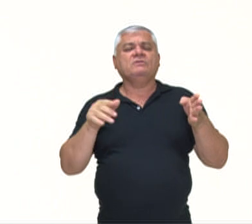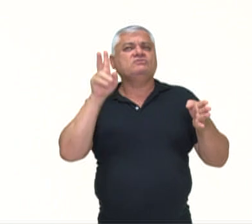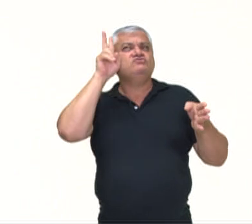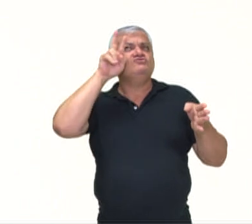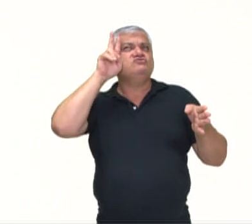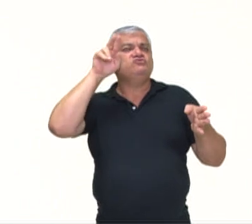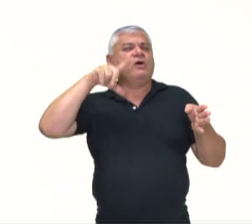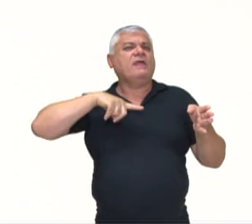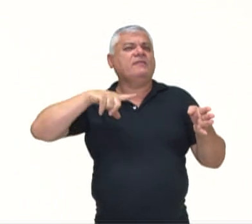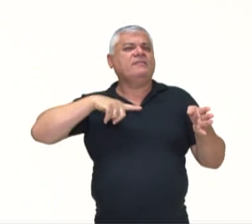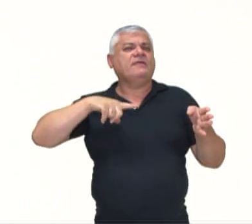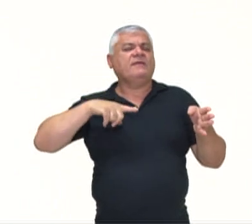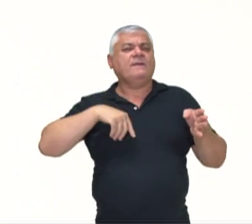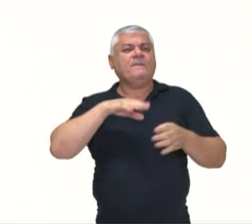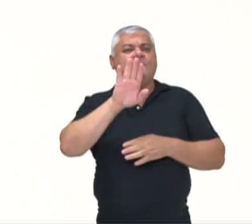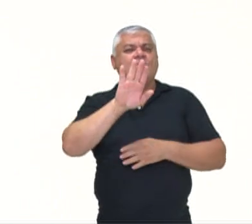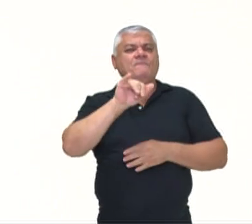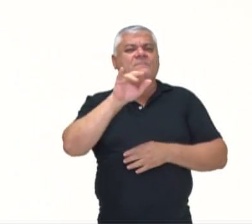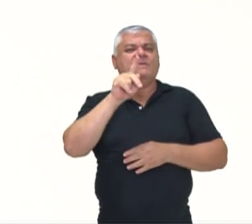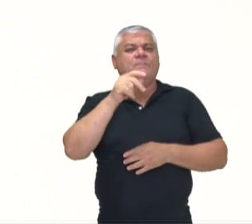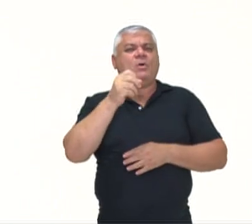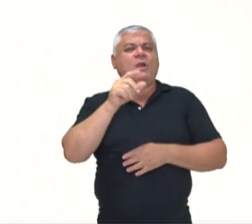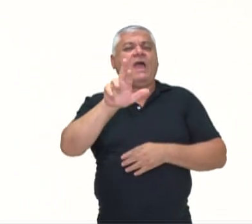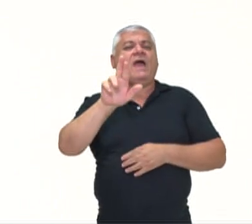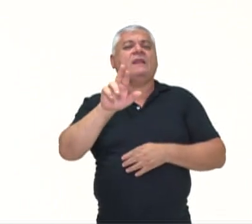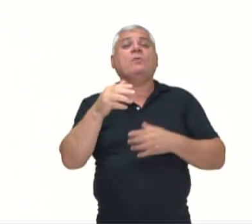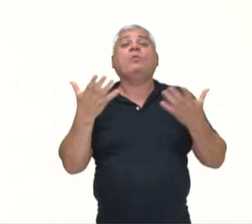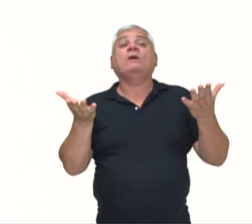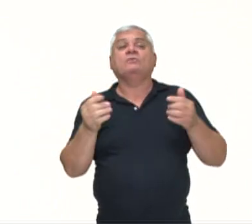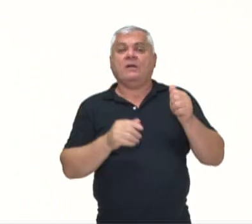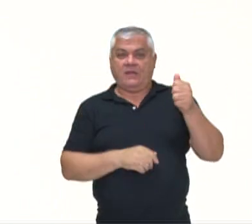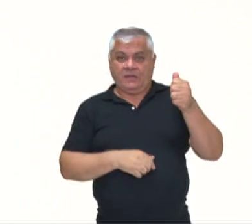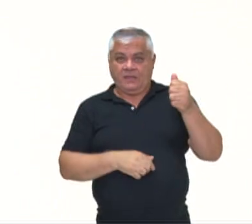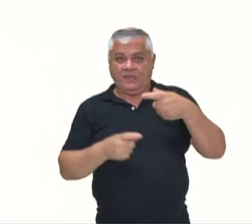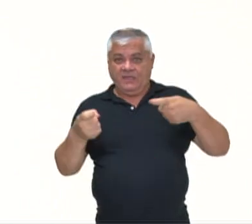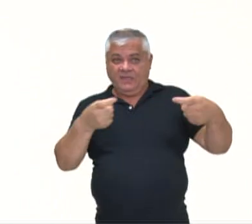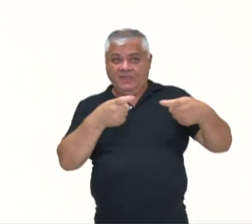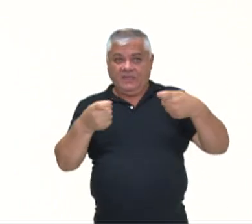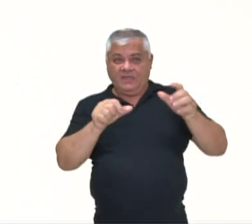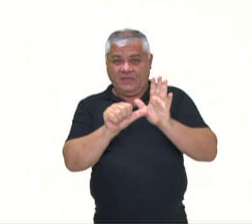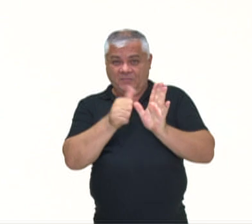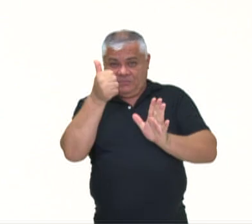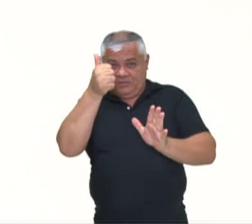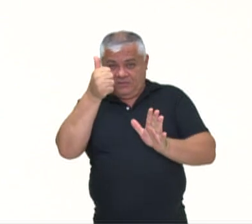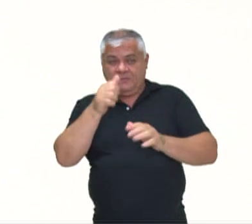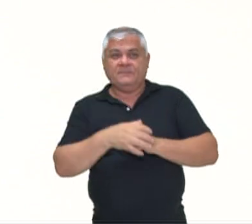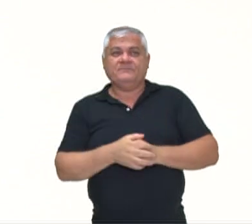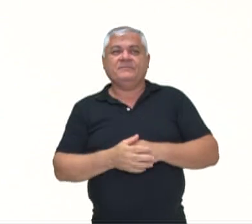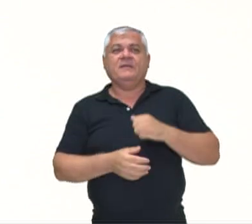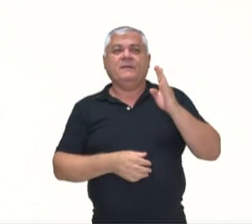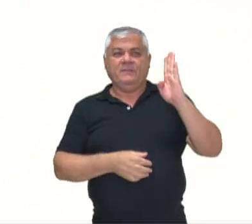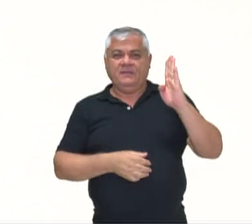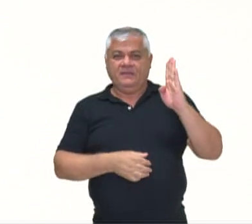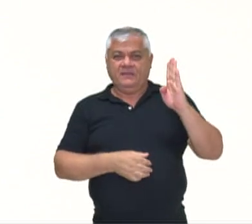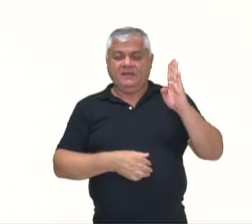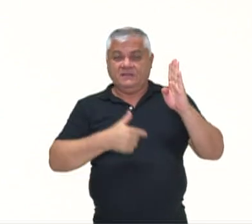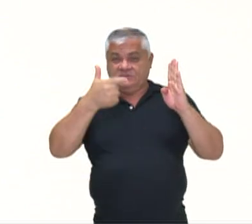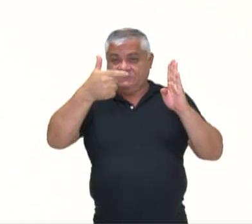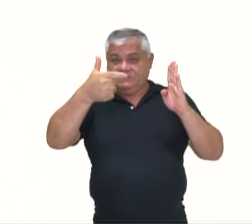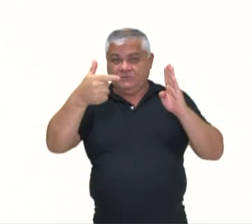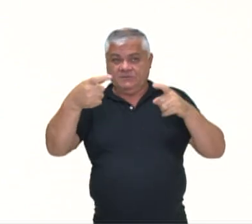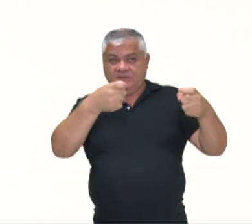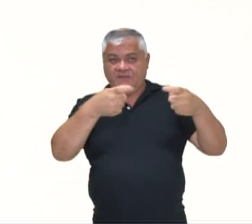mundo bipolar? Então, qual é esse momento que nós estamos falando? Letra A, Primeira Guerra Mundial. Letra B, Segunda